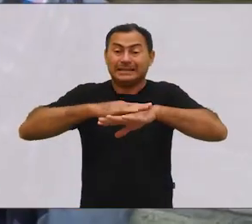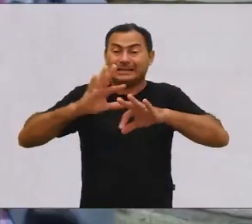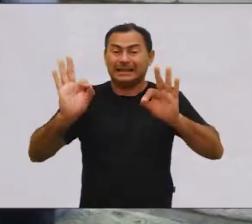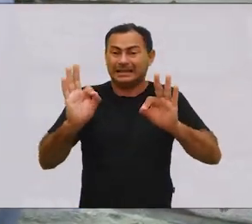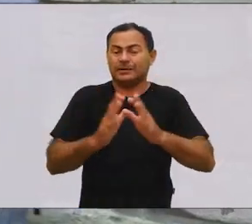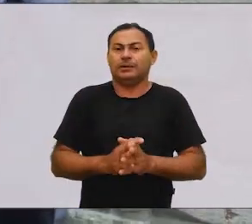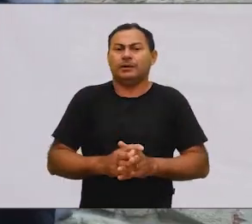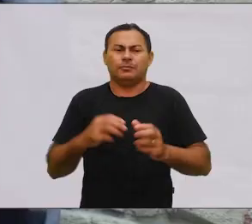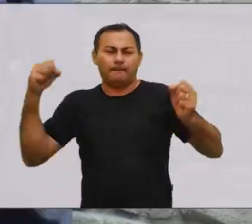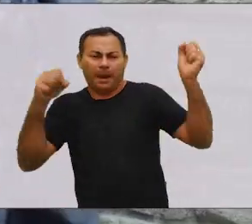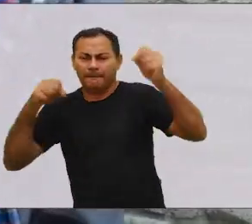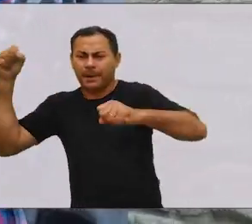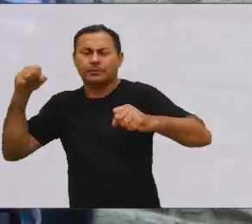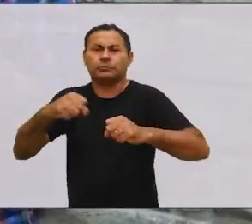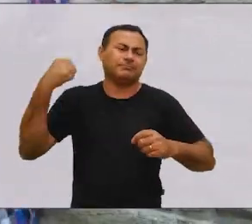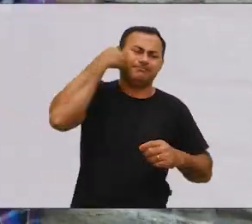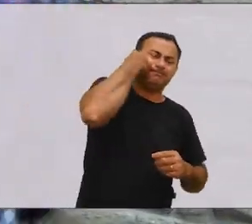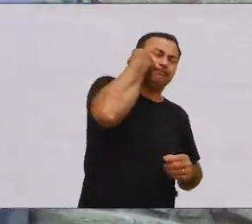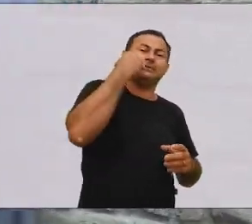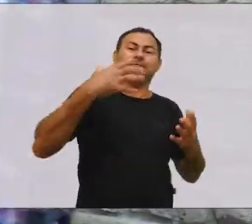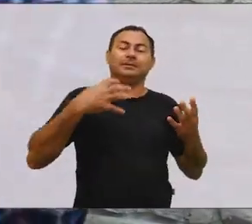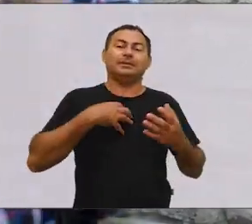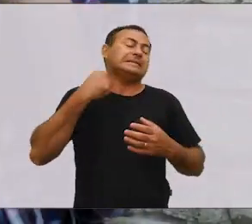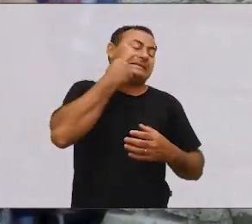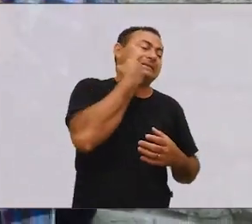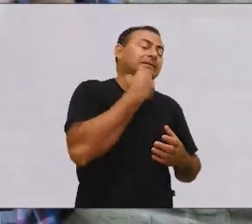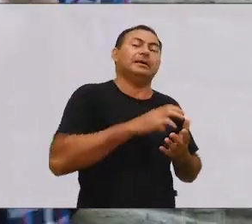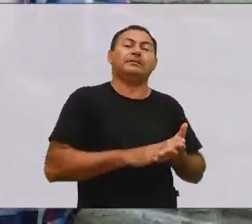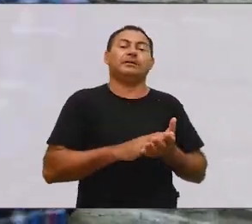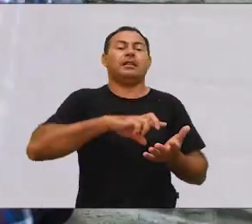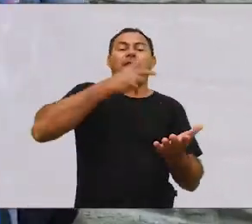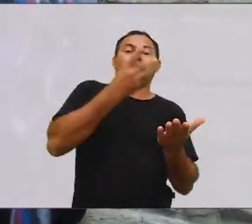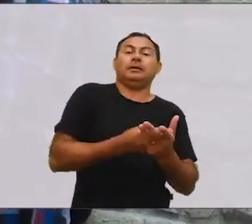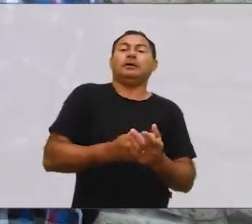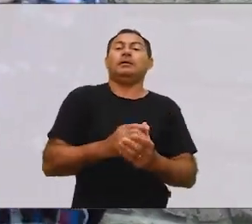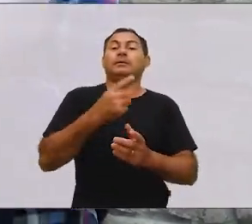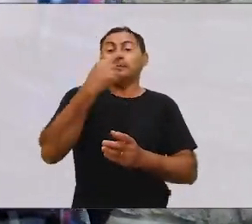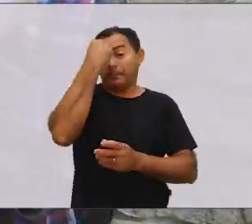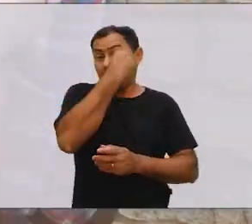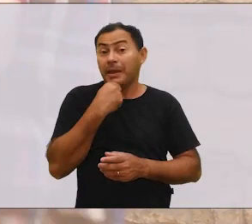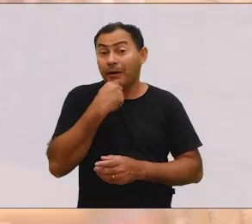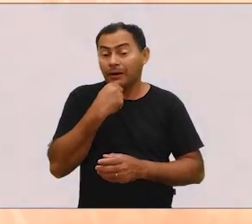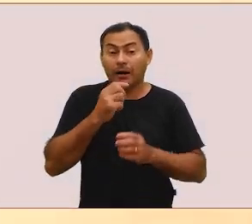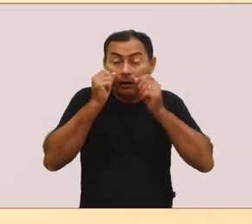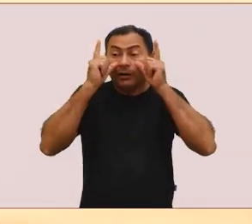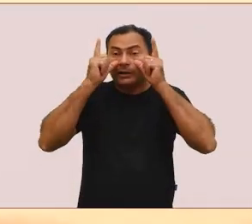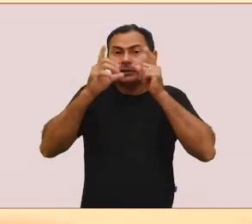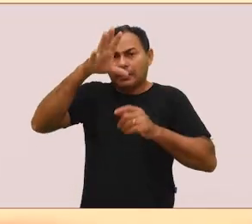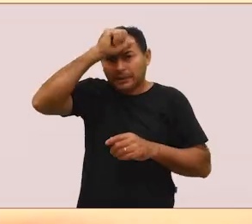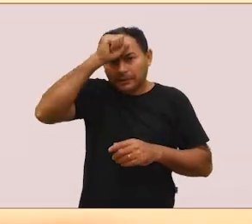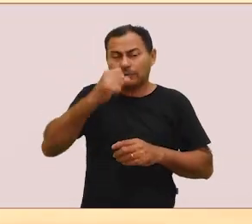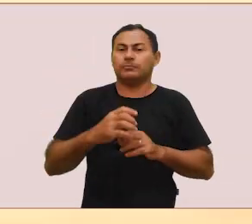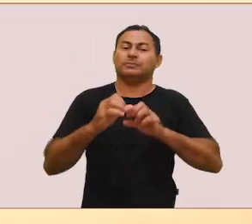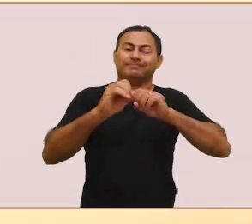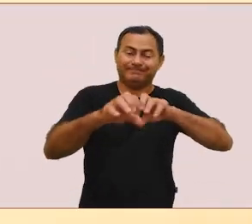nada. O soco que era para acertar um deles acertou em cheio meu queixo e eu fiquei desmaiado durante meia hora. Quando acordei, tinha